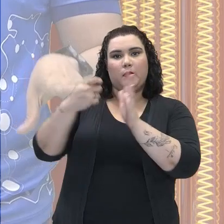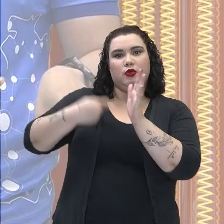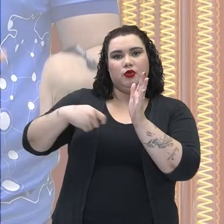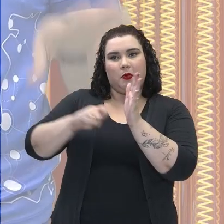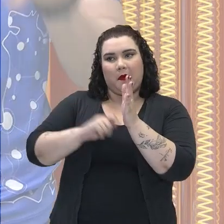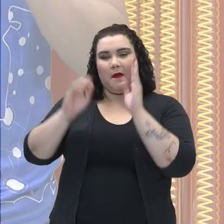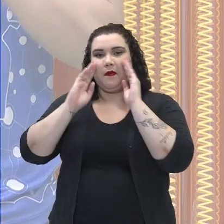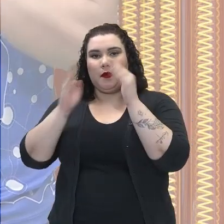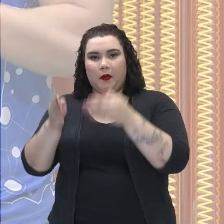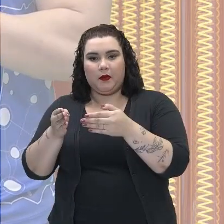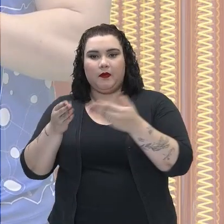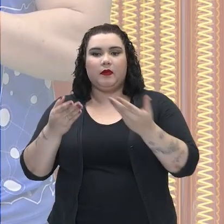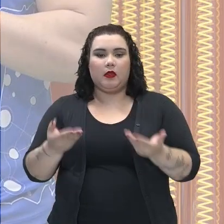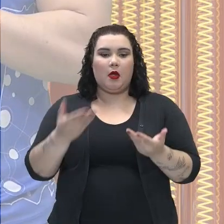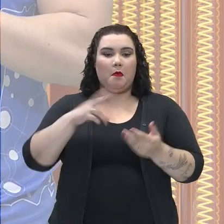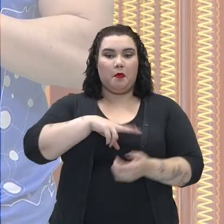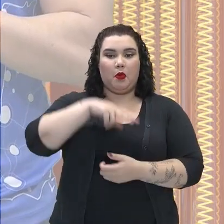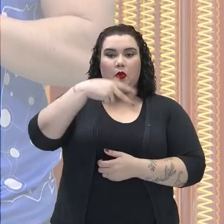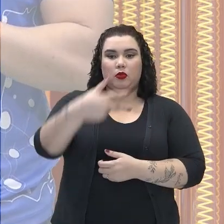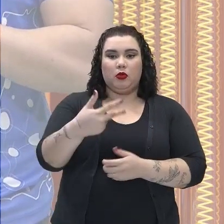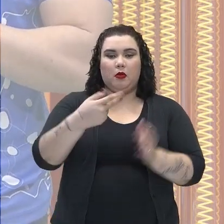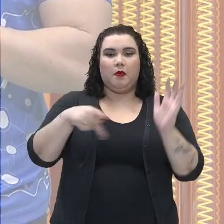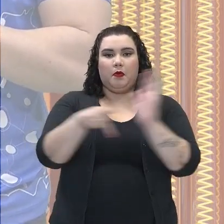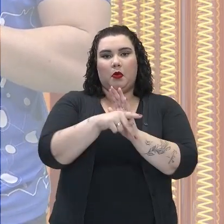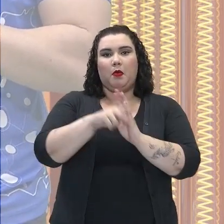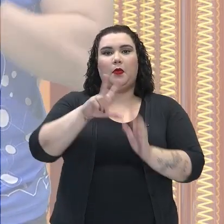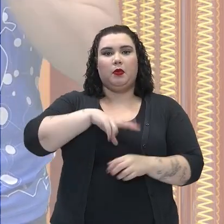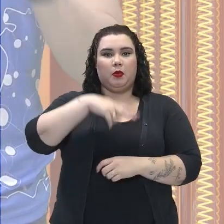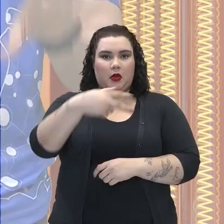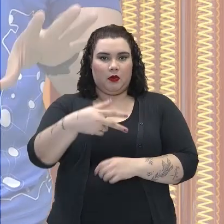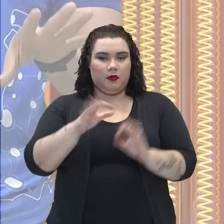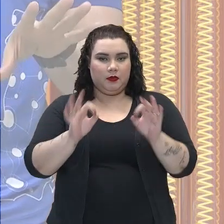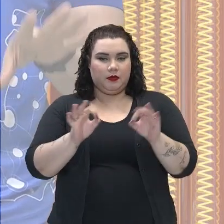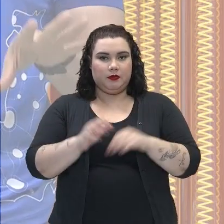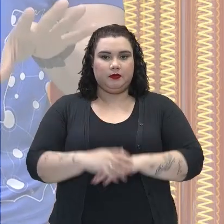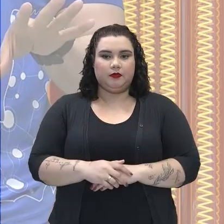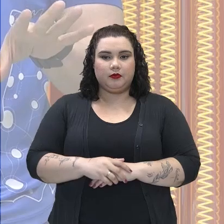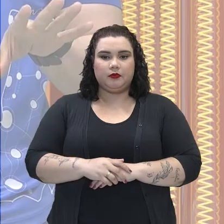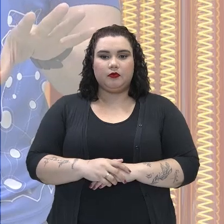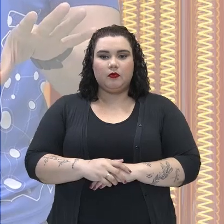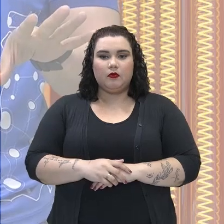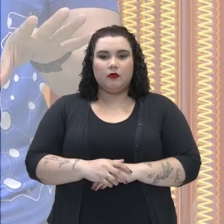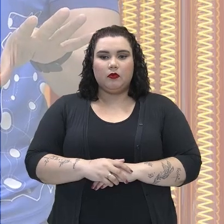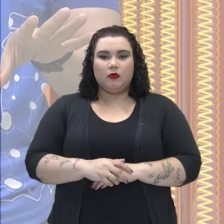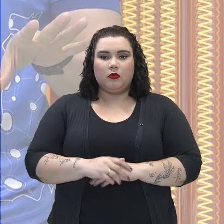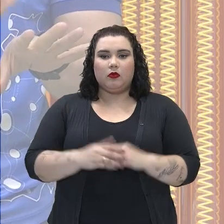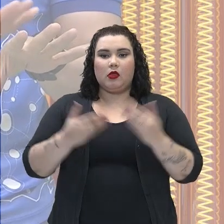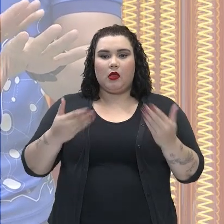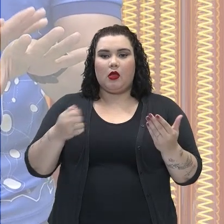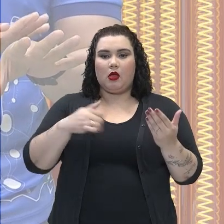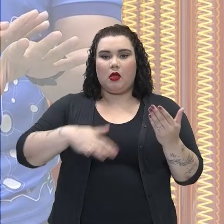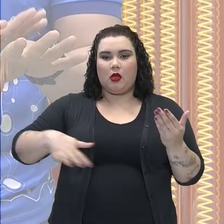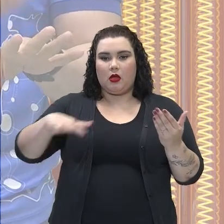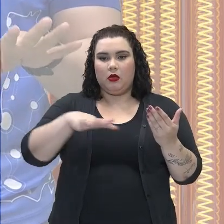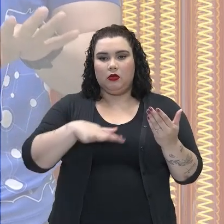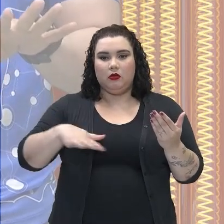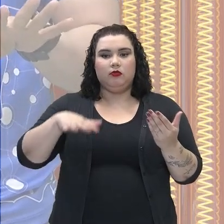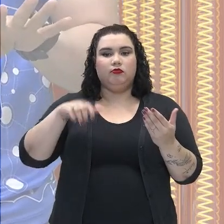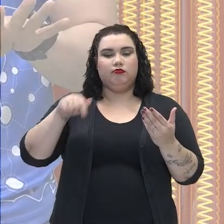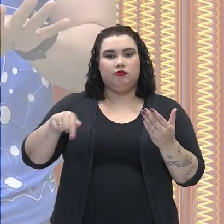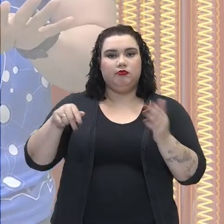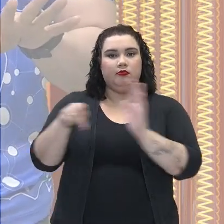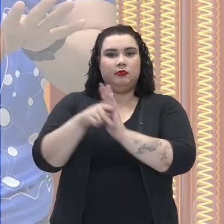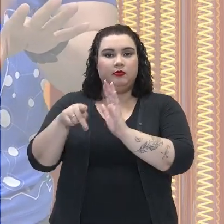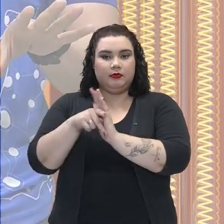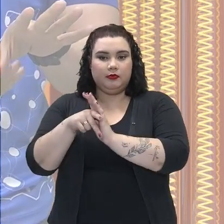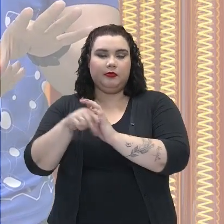no Brasil, mandava essas riquezas para a coroa portuguesa, tá certo? Então, as áreas de colonização espanhola mandavam as riquezas para a